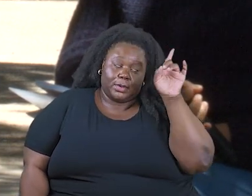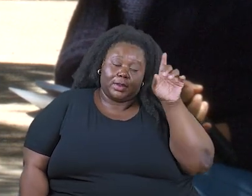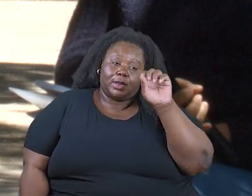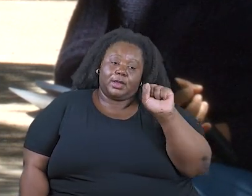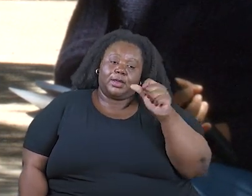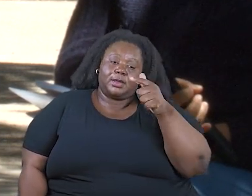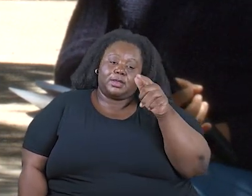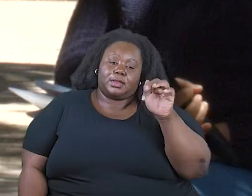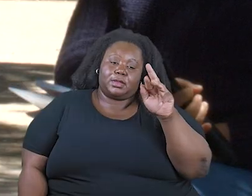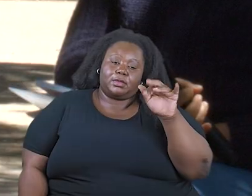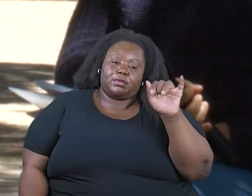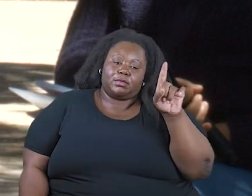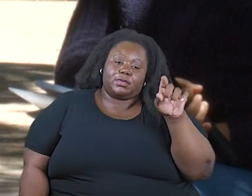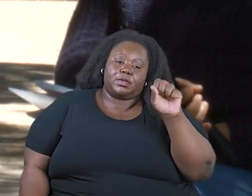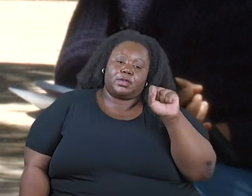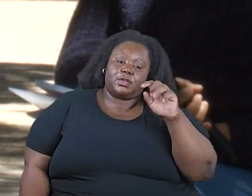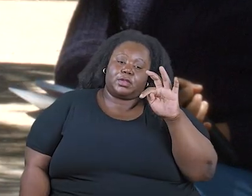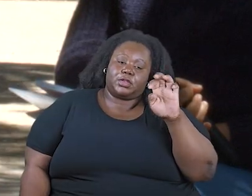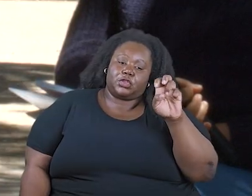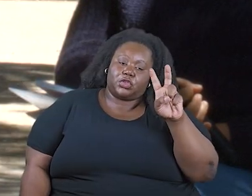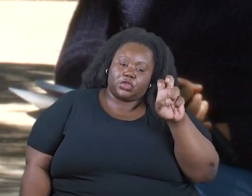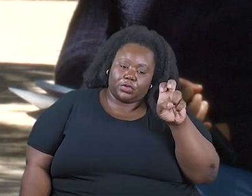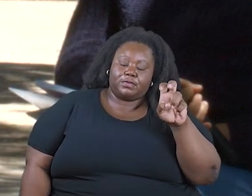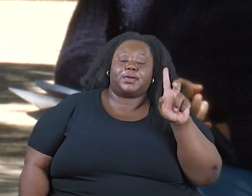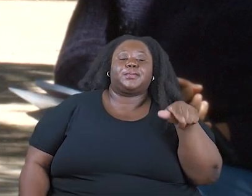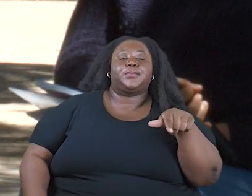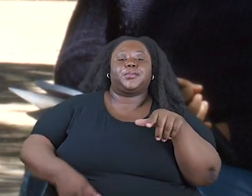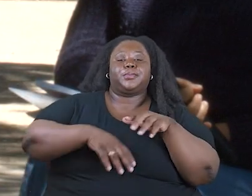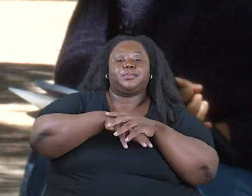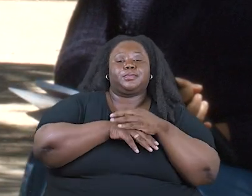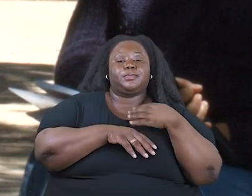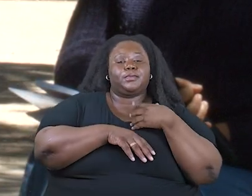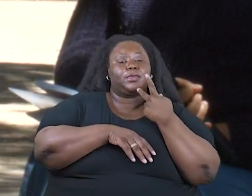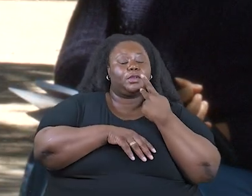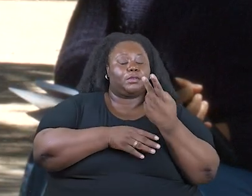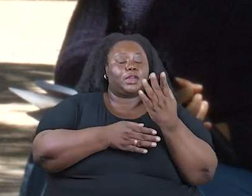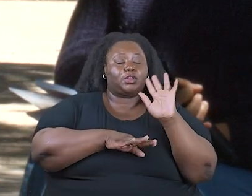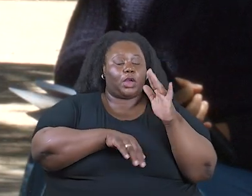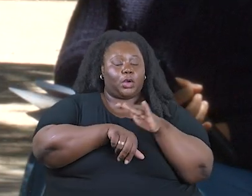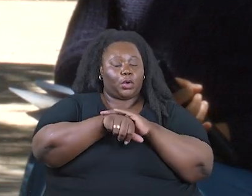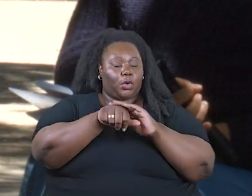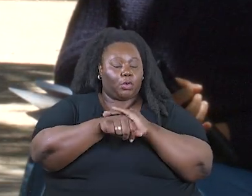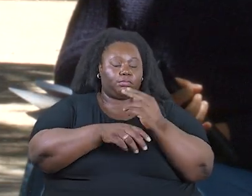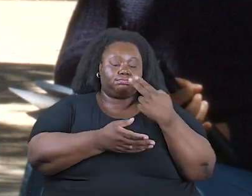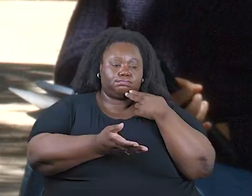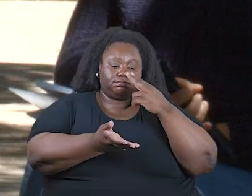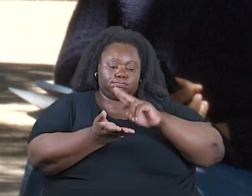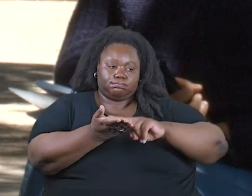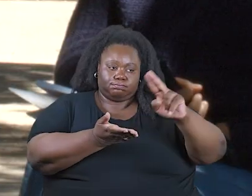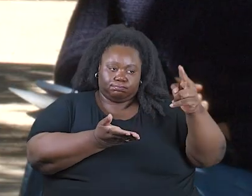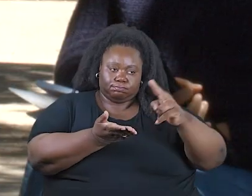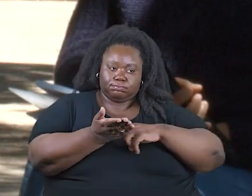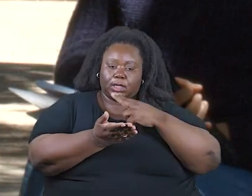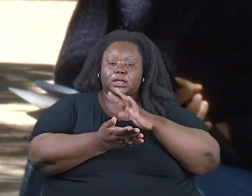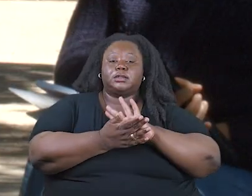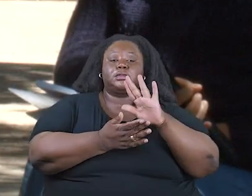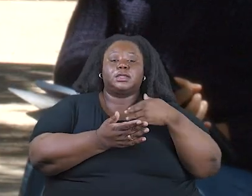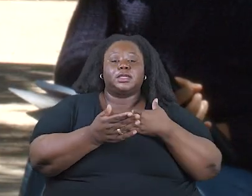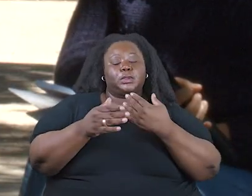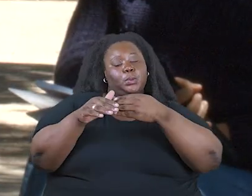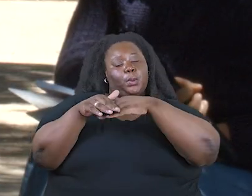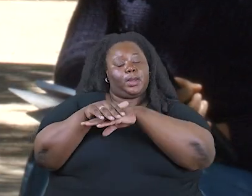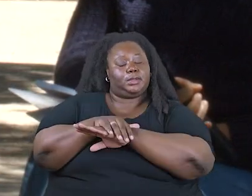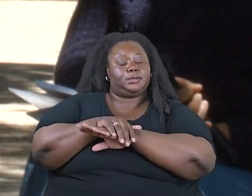ele já faleceu, o Steven Lieber. Eu cheguei a trocar correspondência com ele. É um